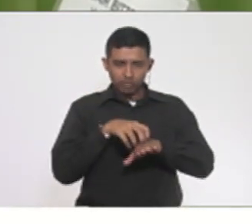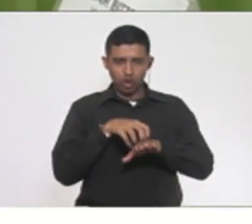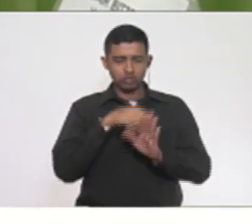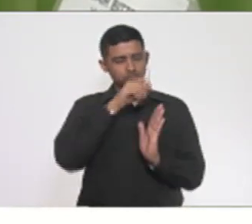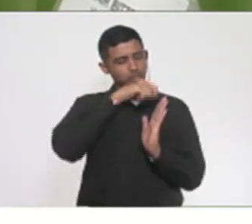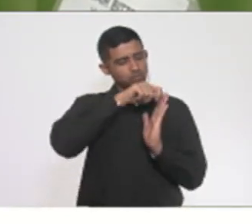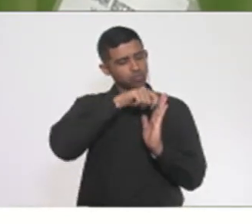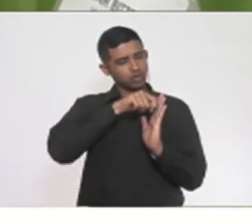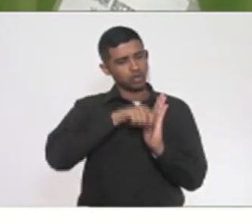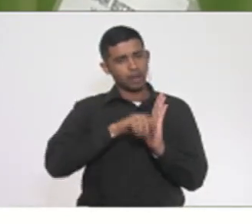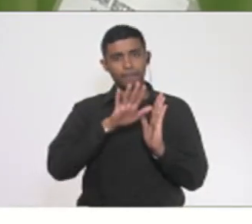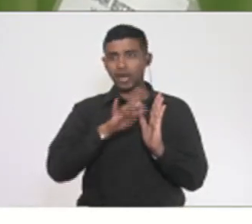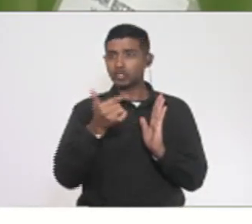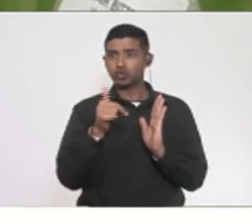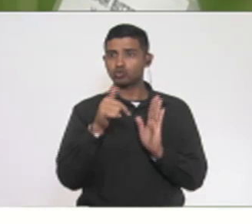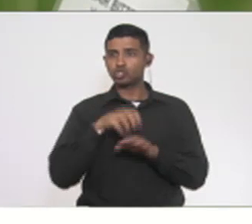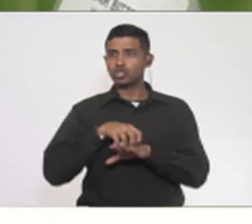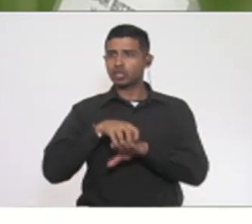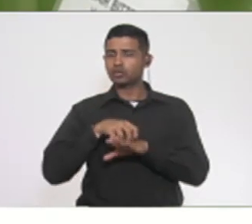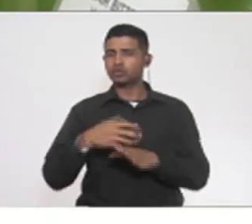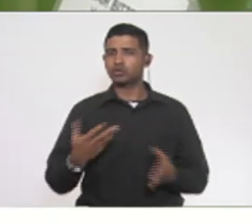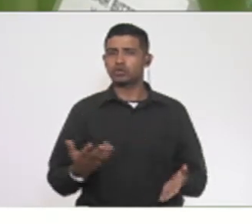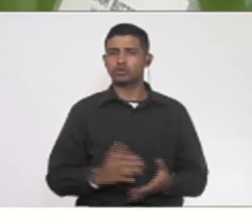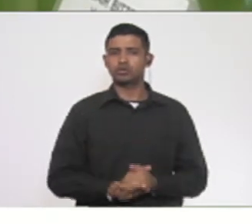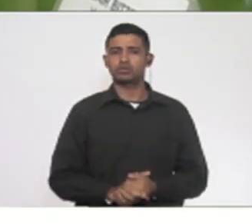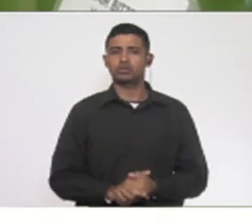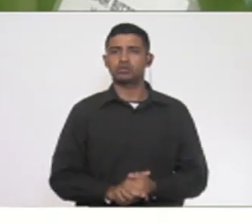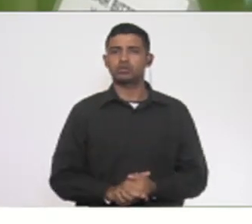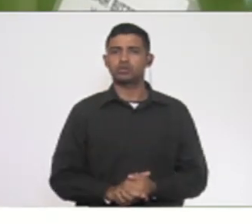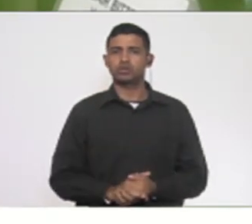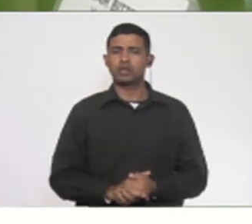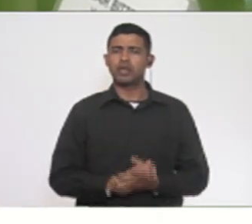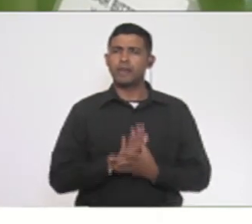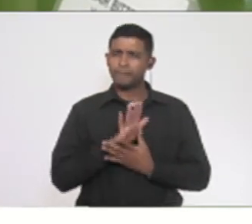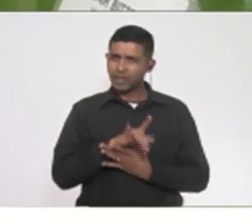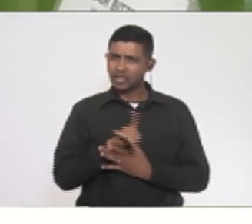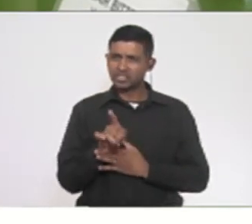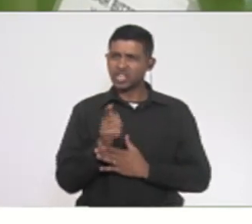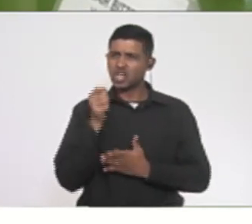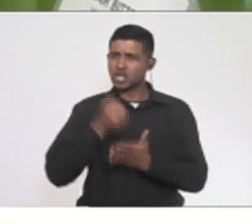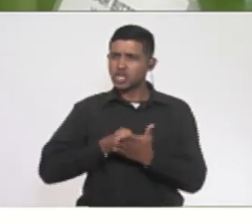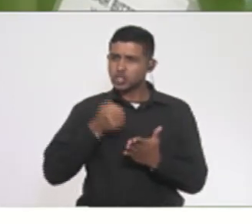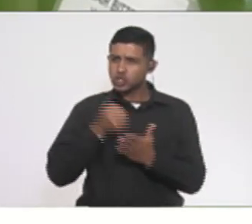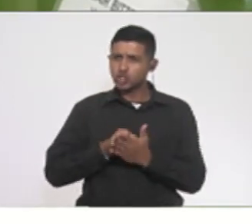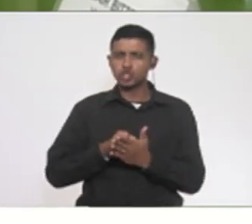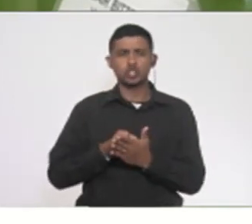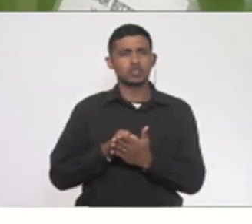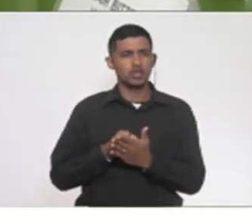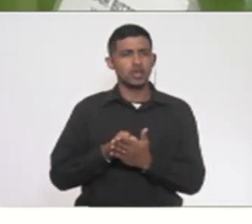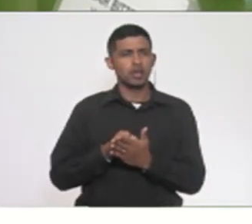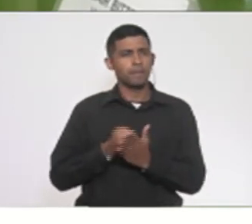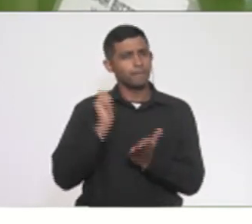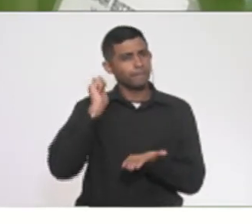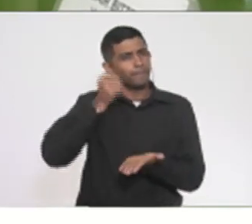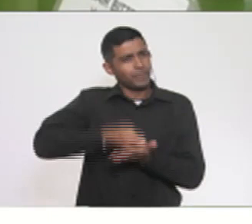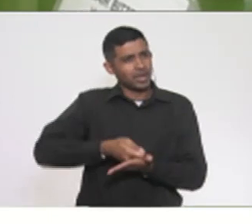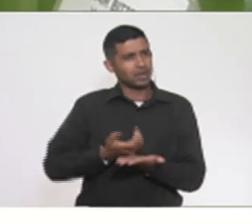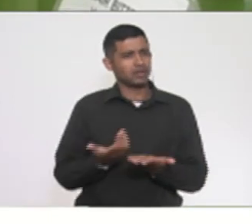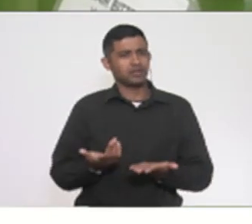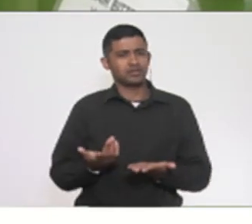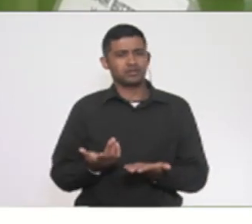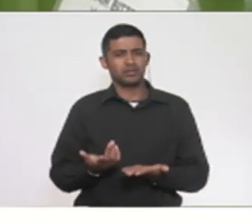não tinha o transporte, mas que é obrigado a pagar o valor. O Estado do Rio de Janeiro, eu já me